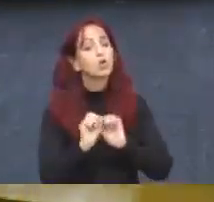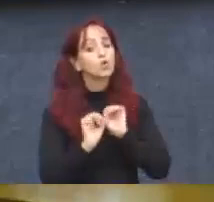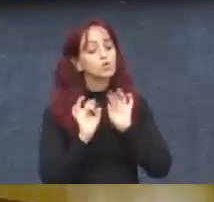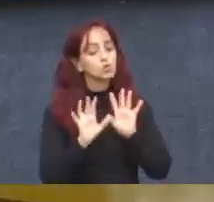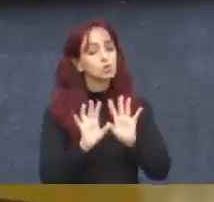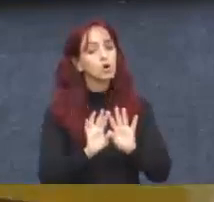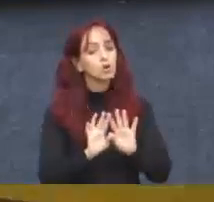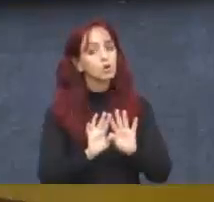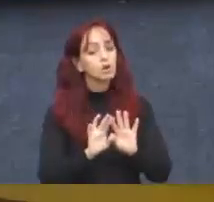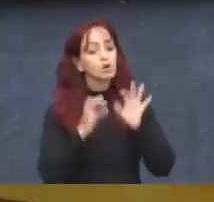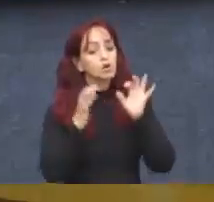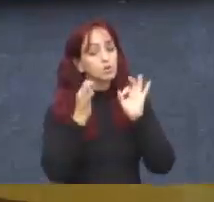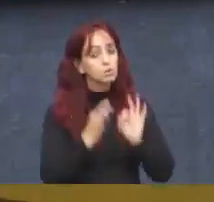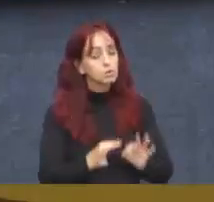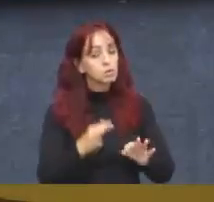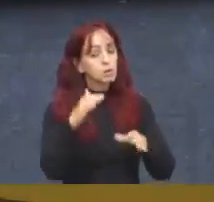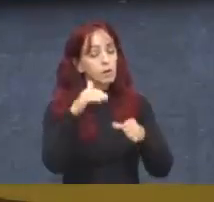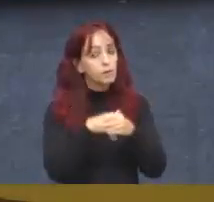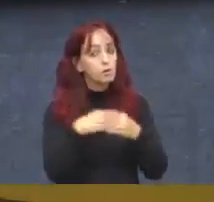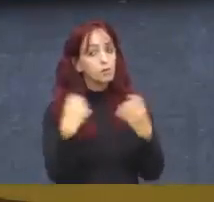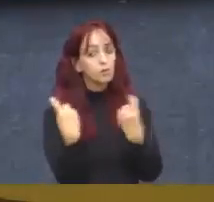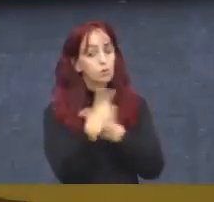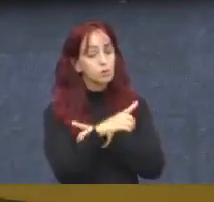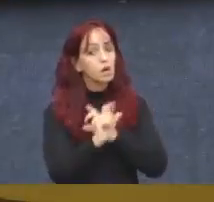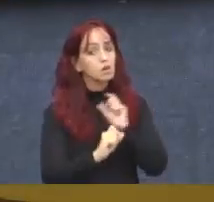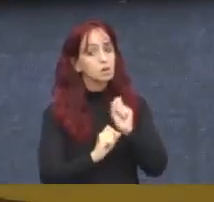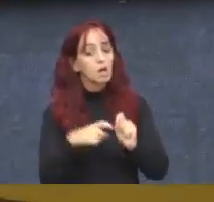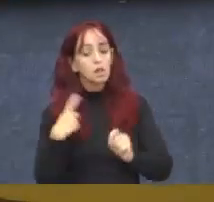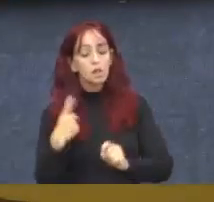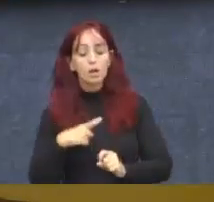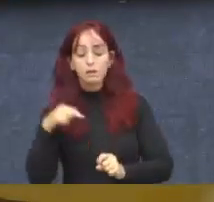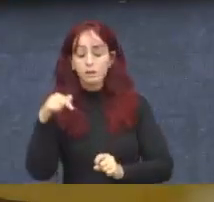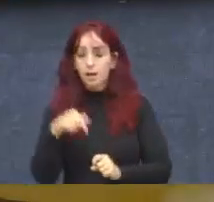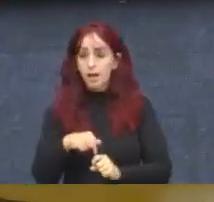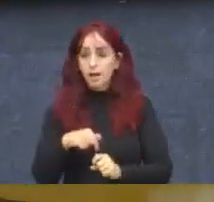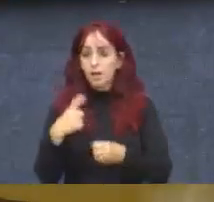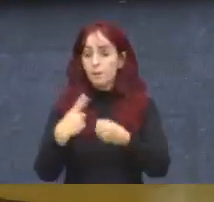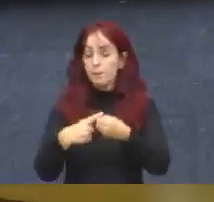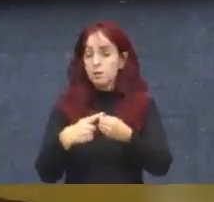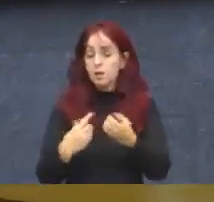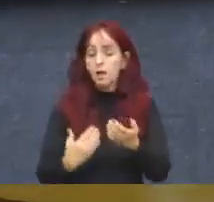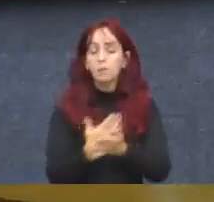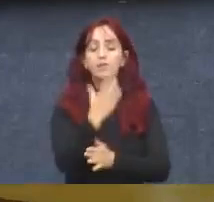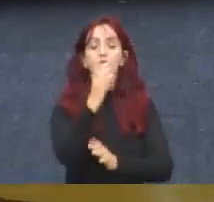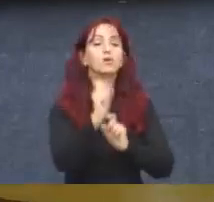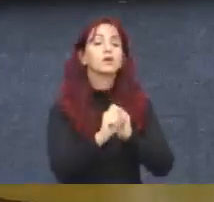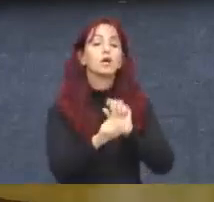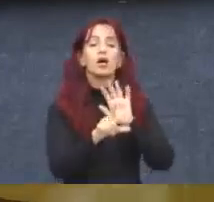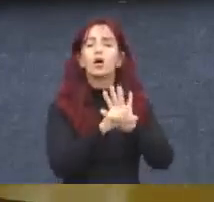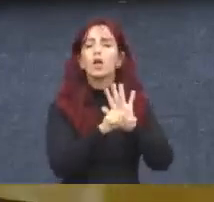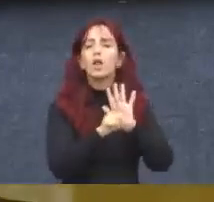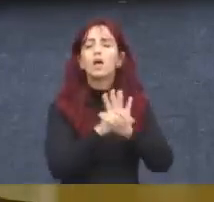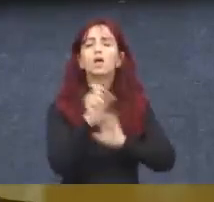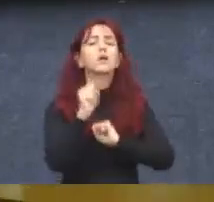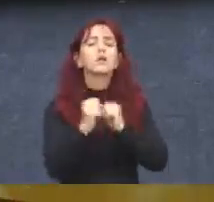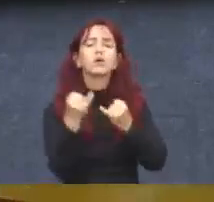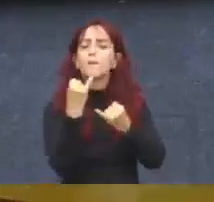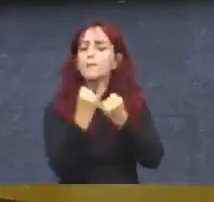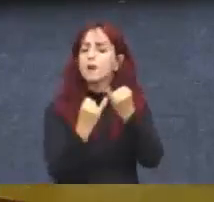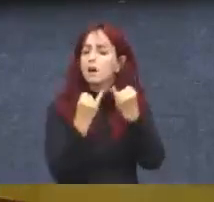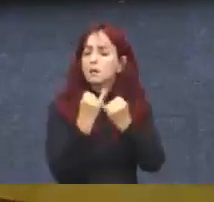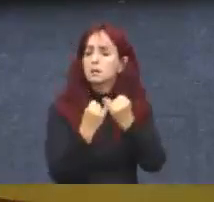contrário. Nós estamos aprovando aqui no município uma lei que é idêntica à Lei